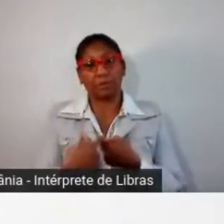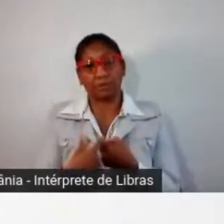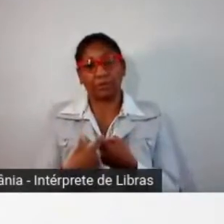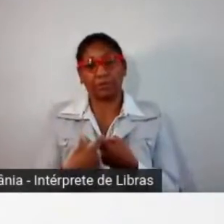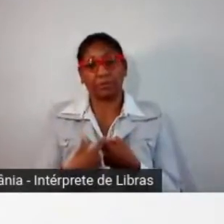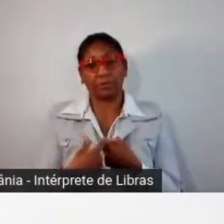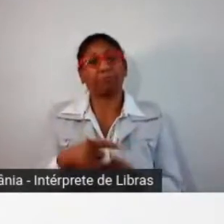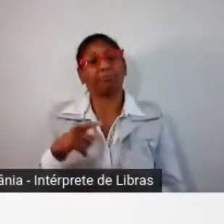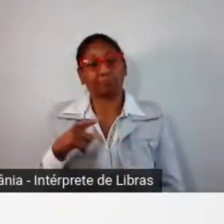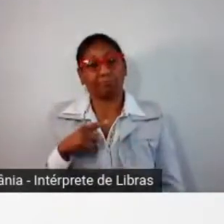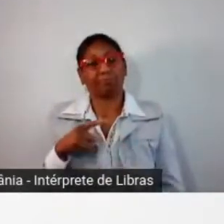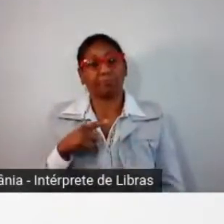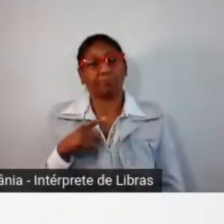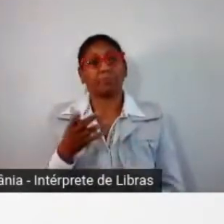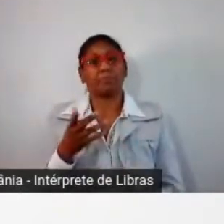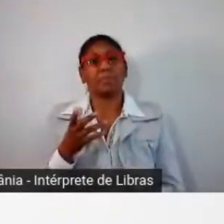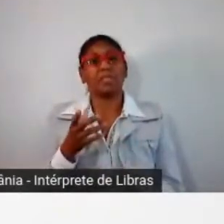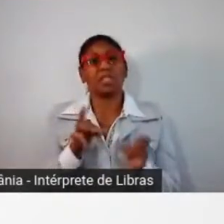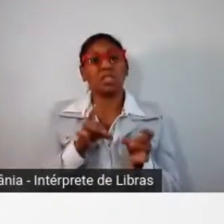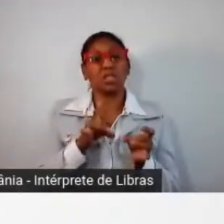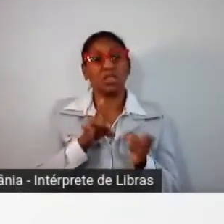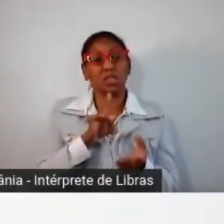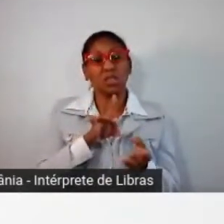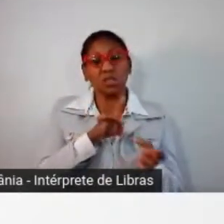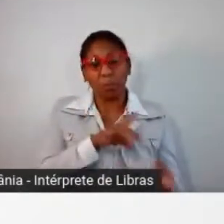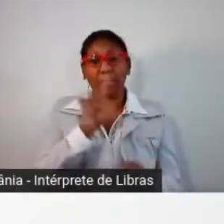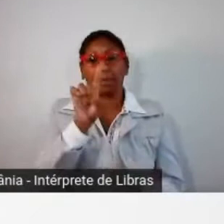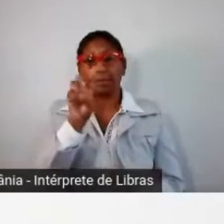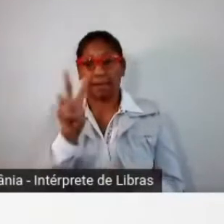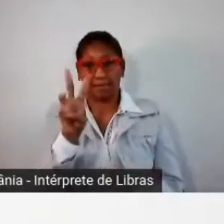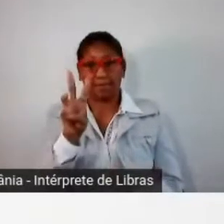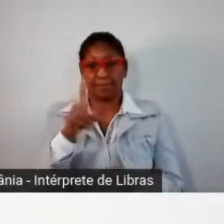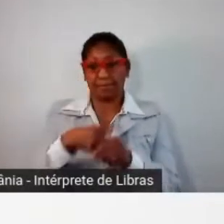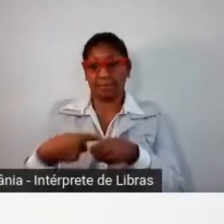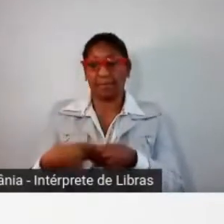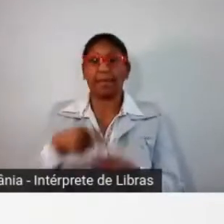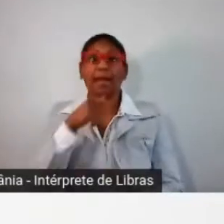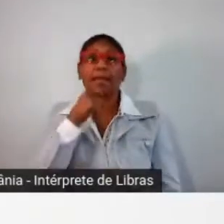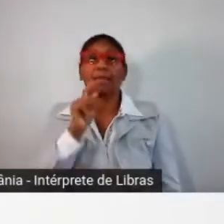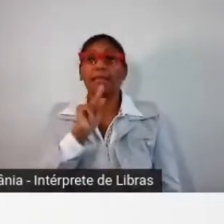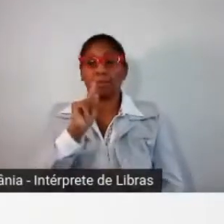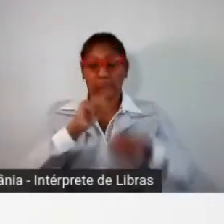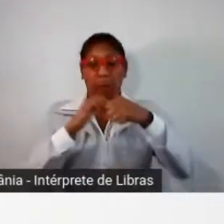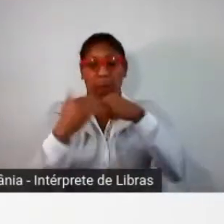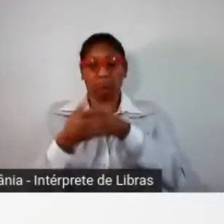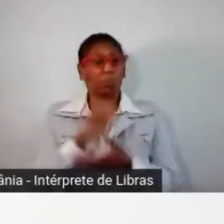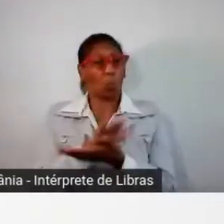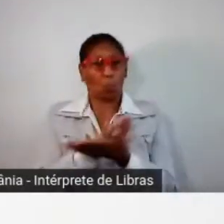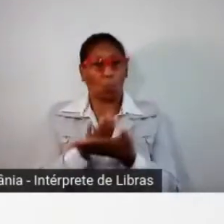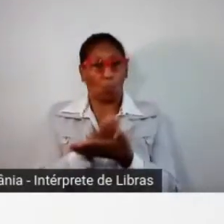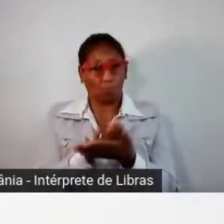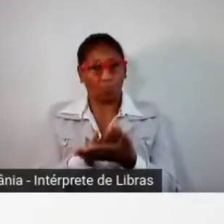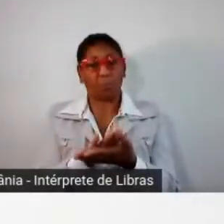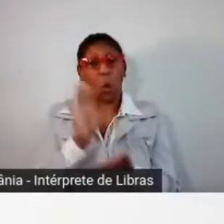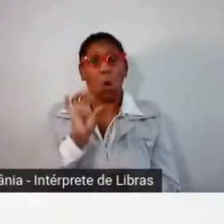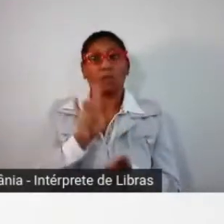seja, restam aí 13 municípios onde o coronavírus ainda não tem confirmação